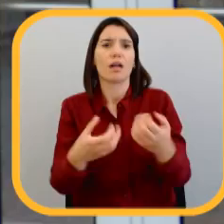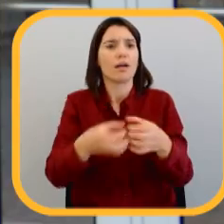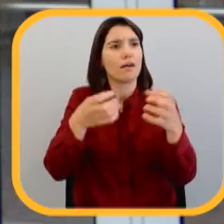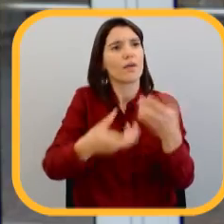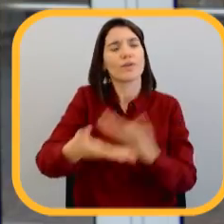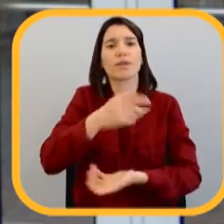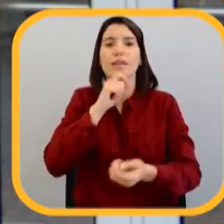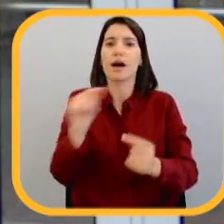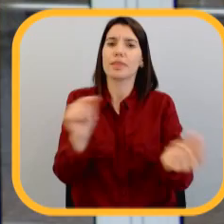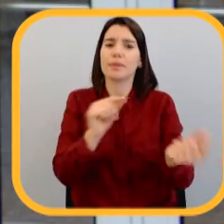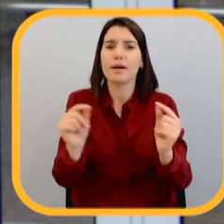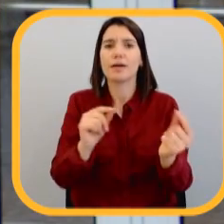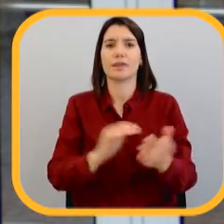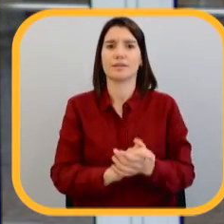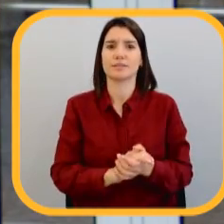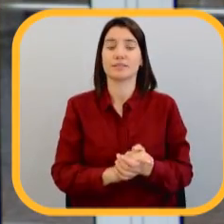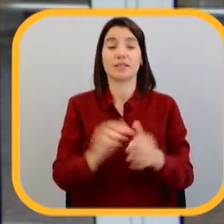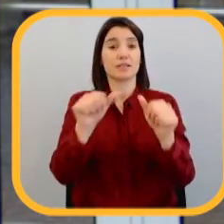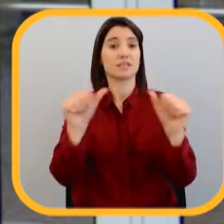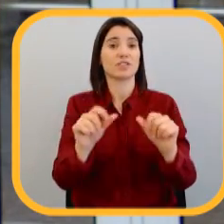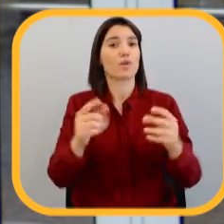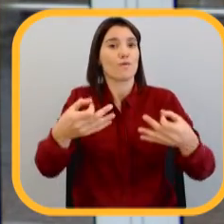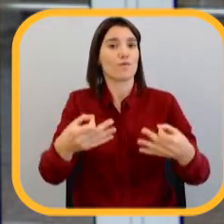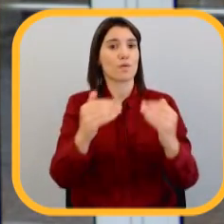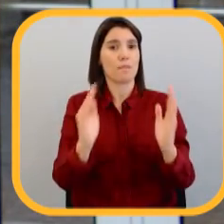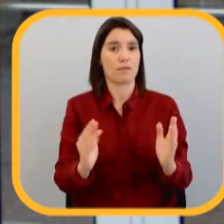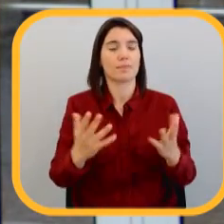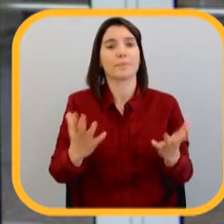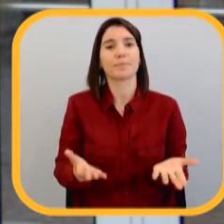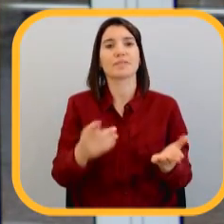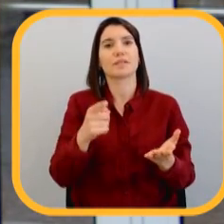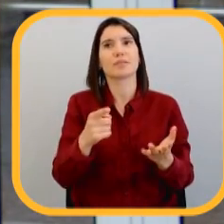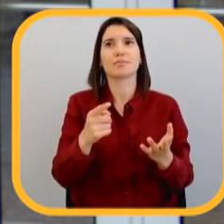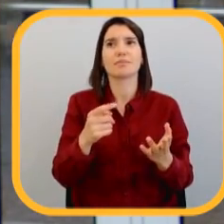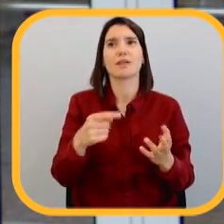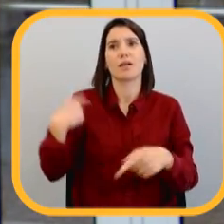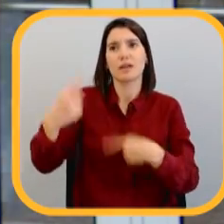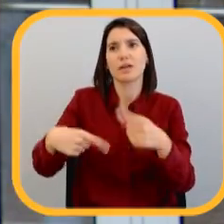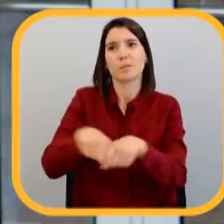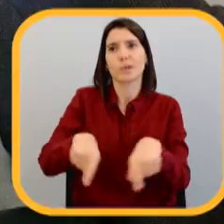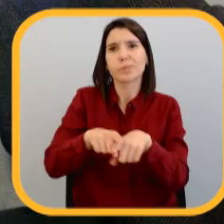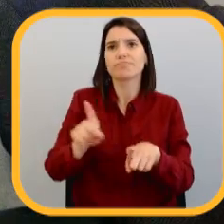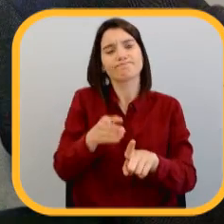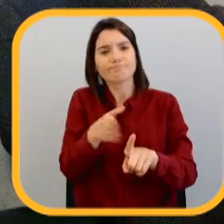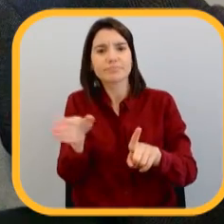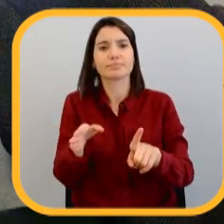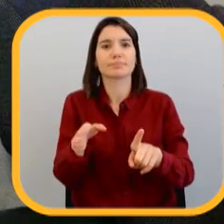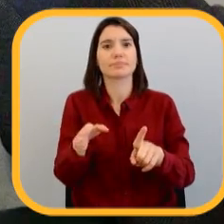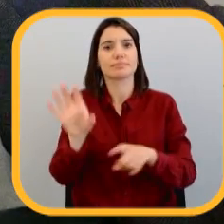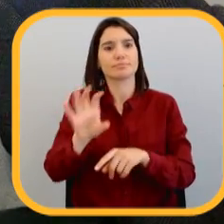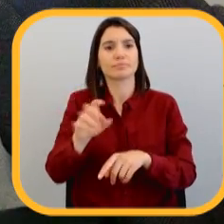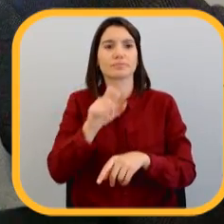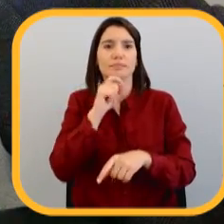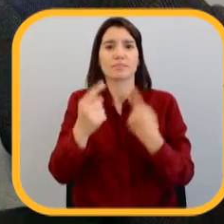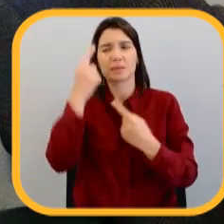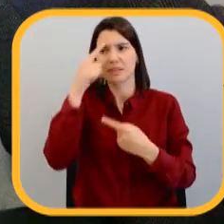sociais, sítios onde as pessoas podem fazer debates. Sistemas não convencionais pressupõem ações que vão além do tradicional e habitual e, por